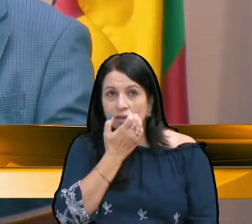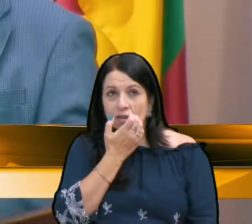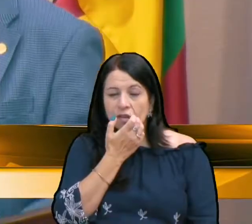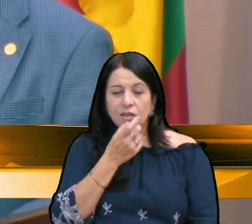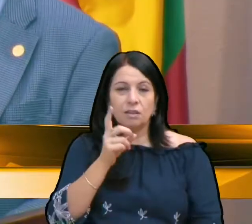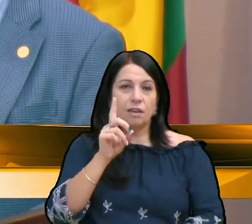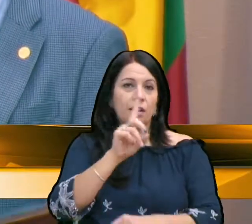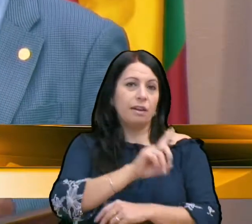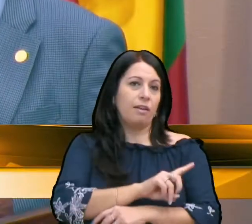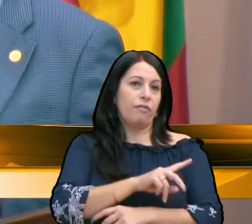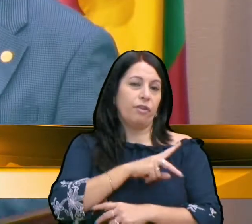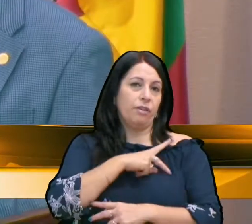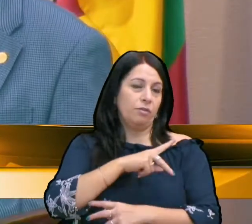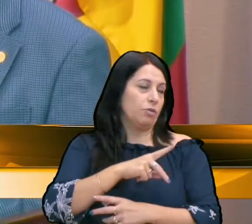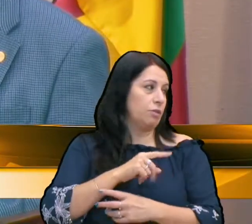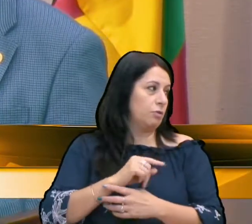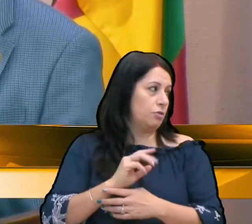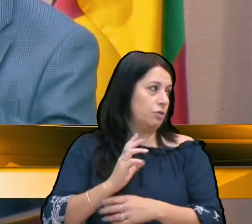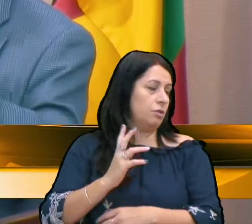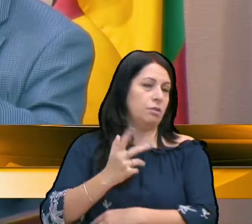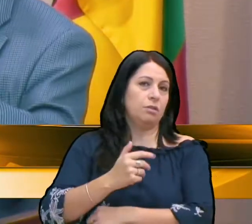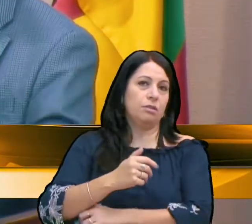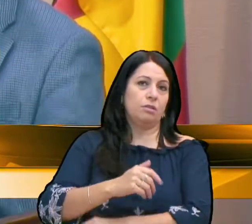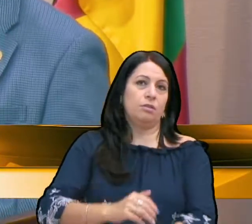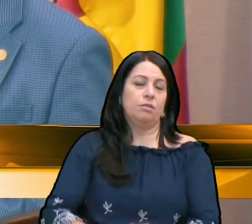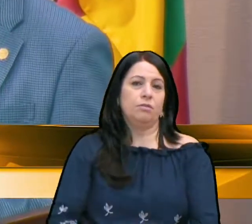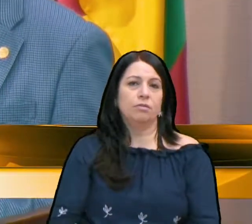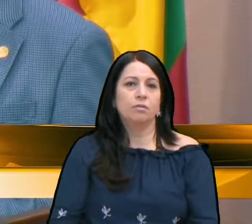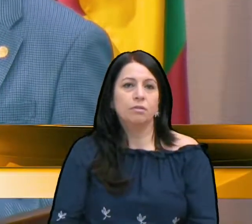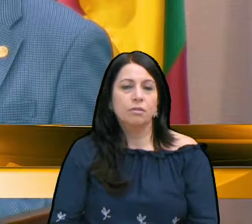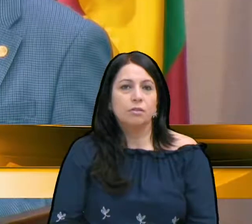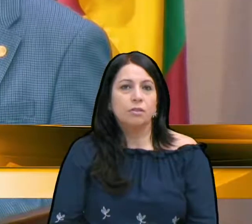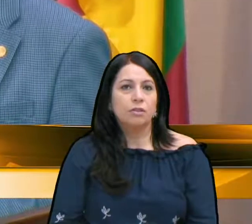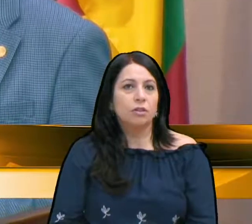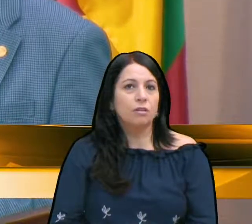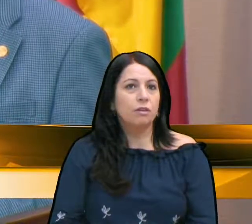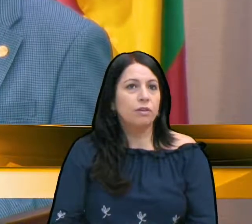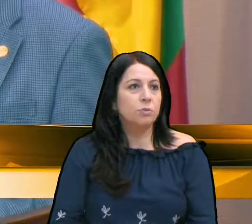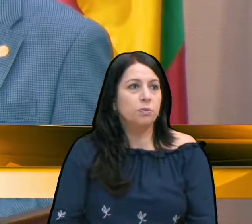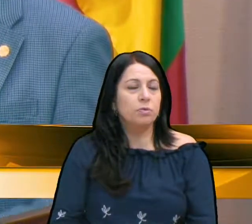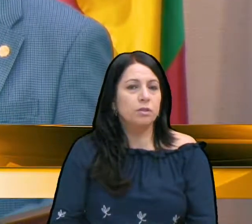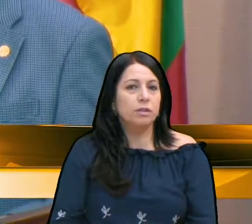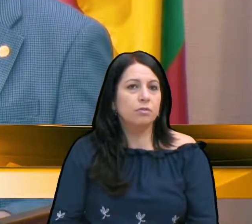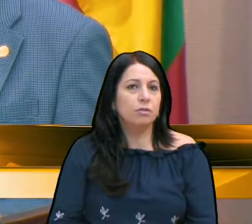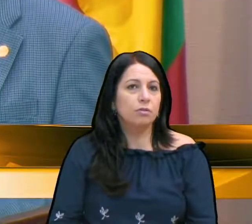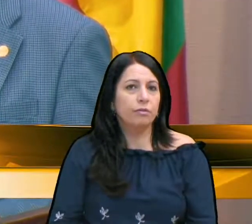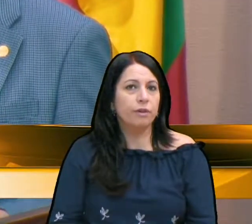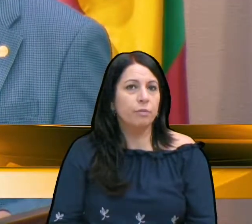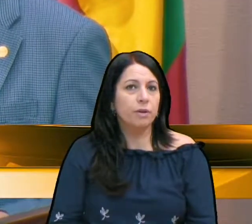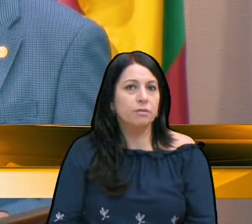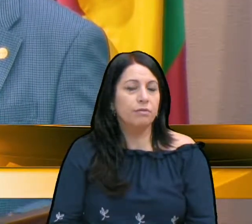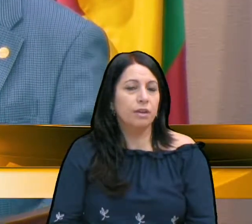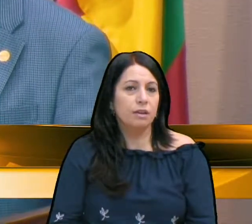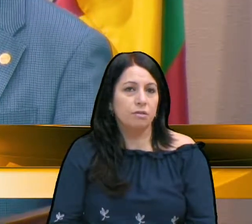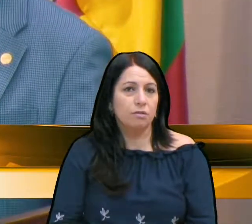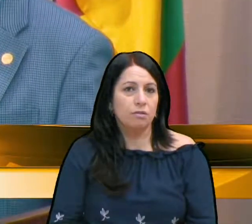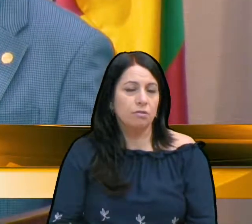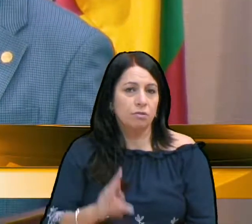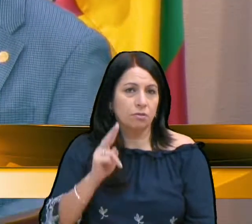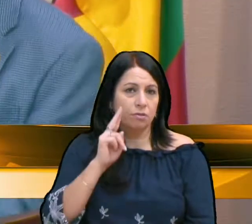Bom dia, senhor presidente. Bom dia, senhoras e senhores vereadores. Eu gostaria de trazer hoje aqui uma